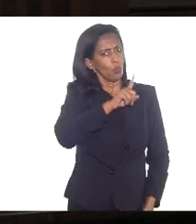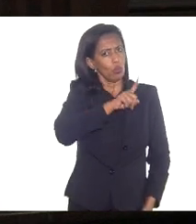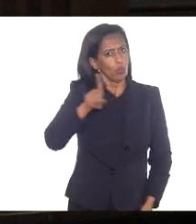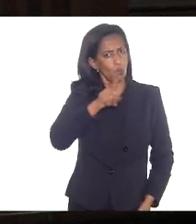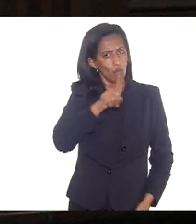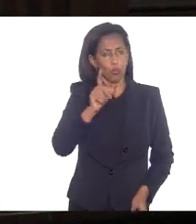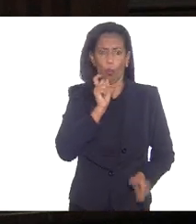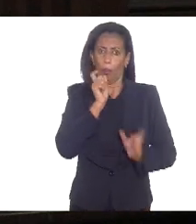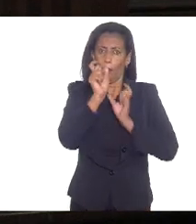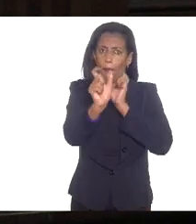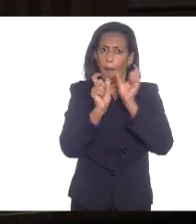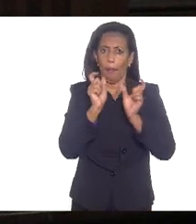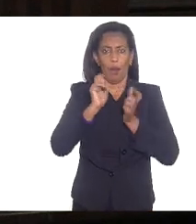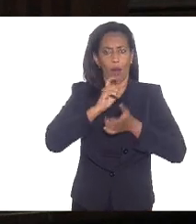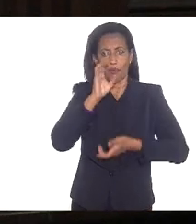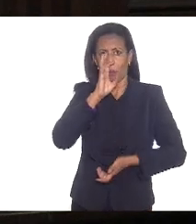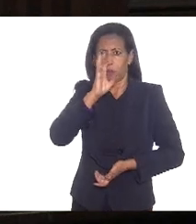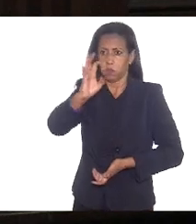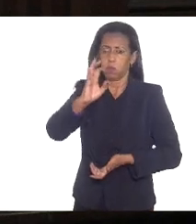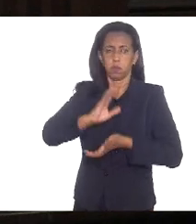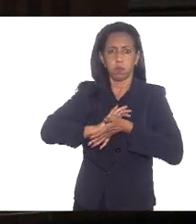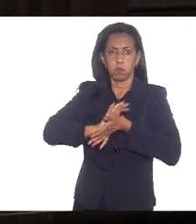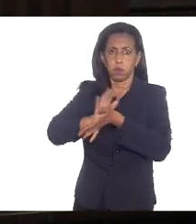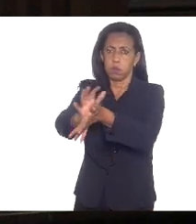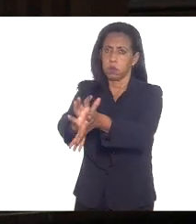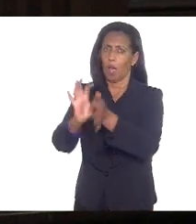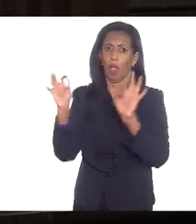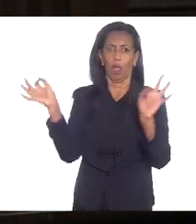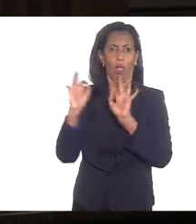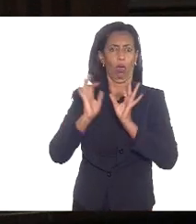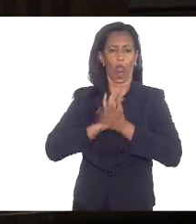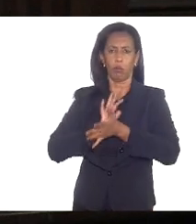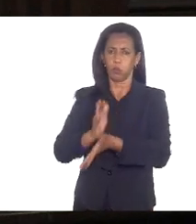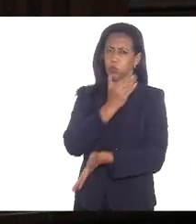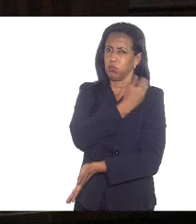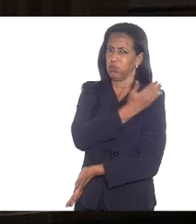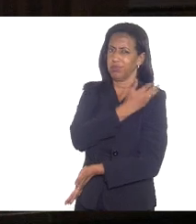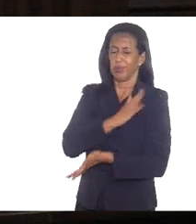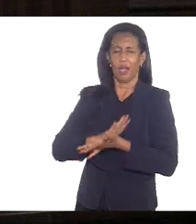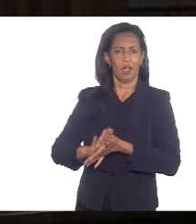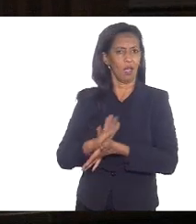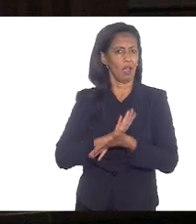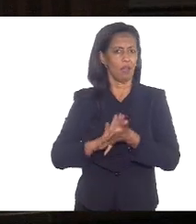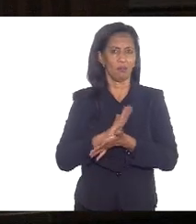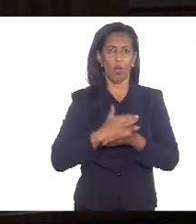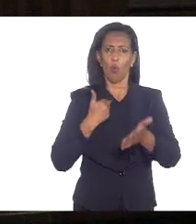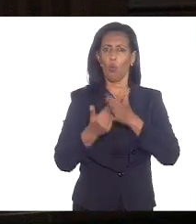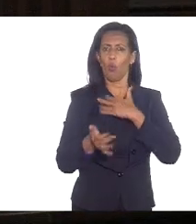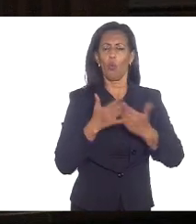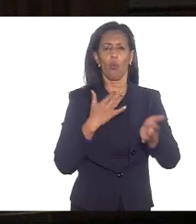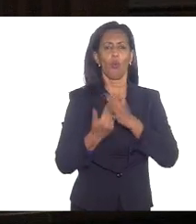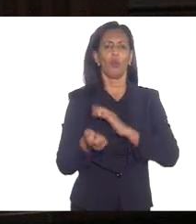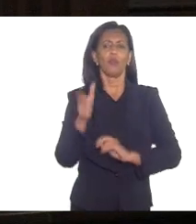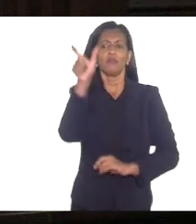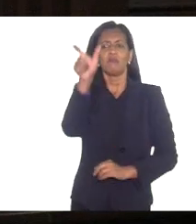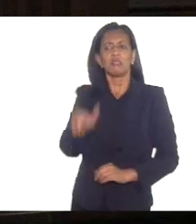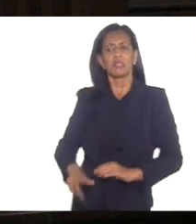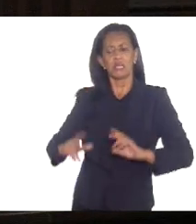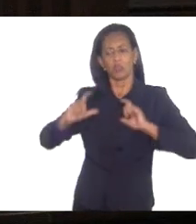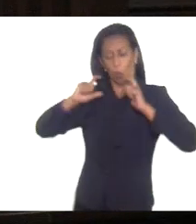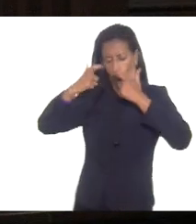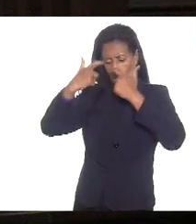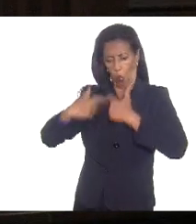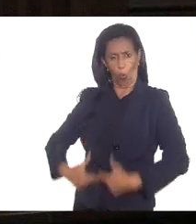estar usando ofensas, tampouco discriminando ninguém, qualquer que seja sua conduta